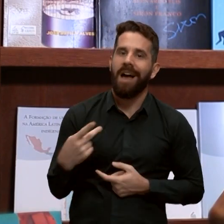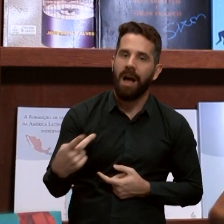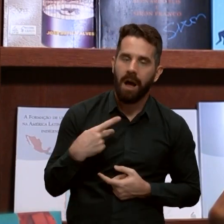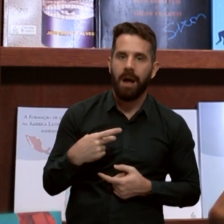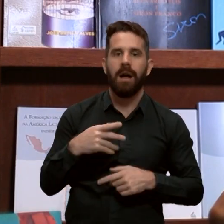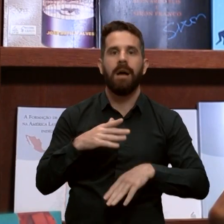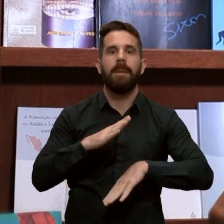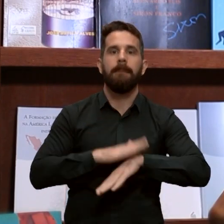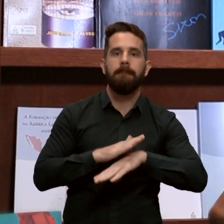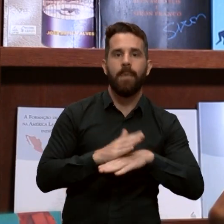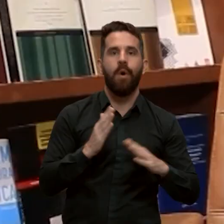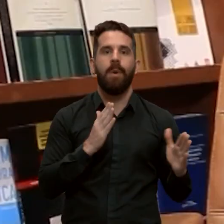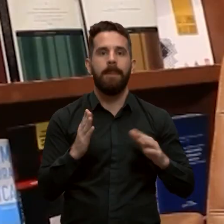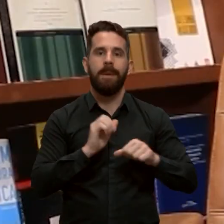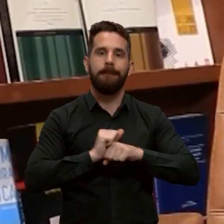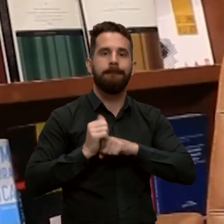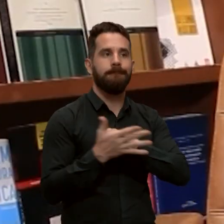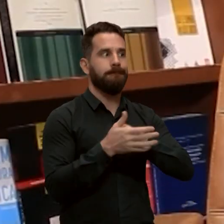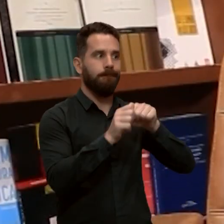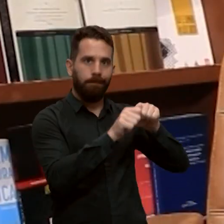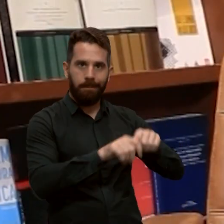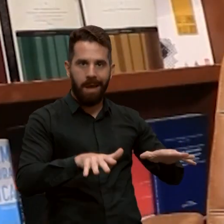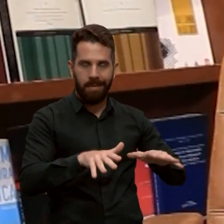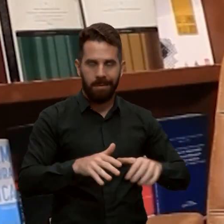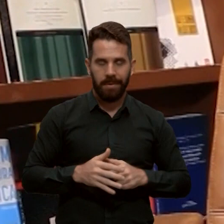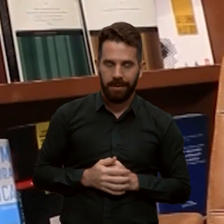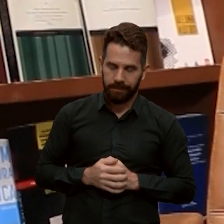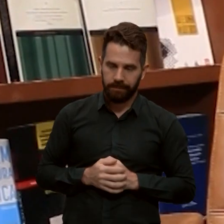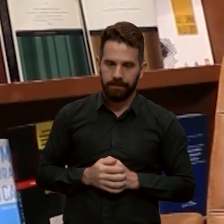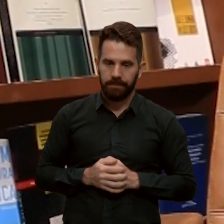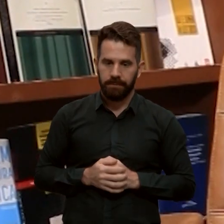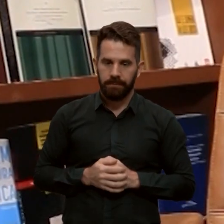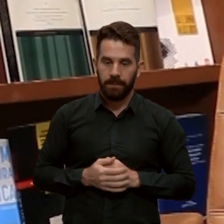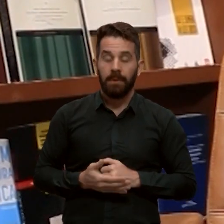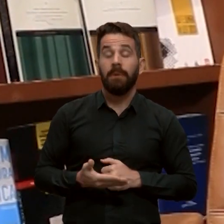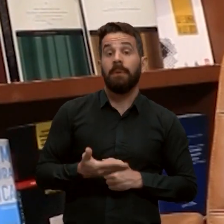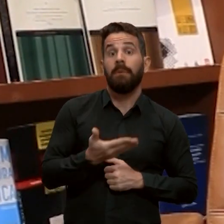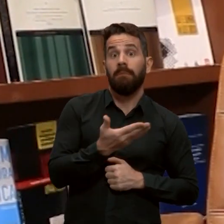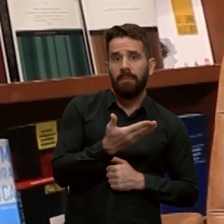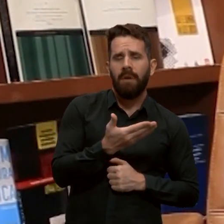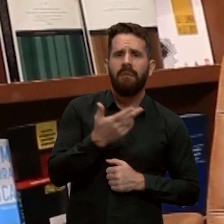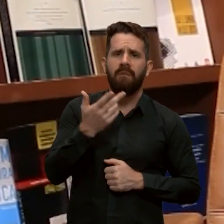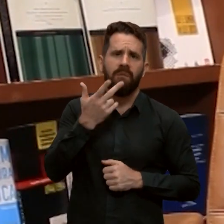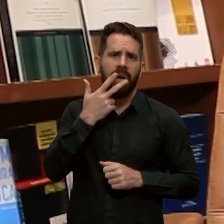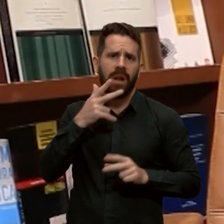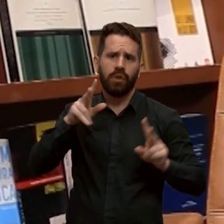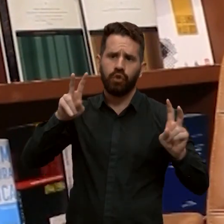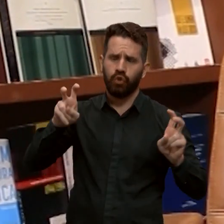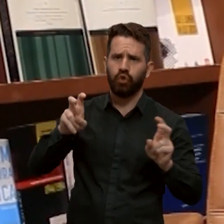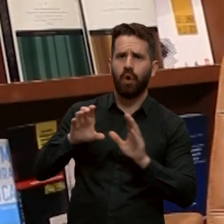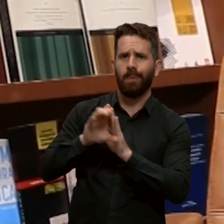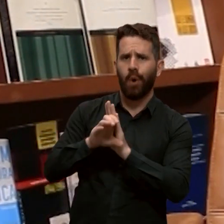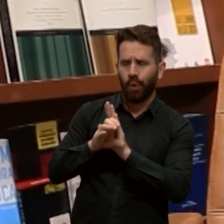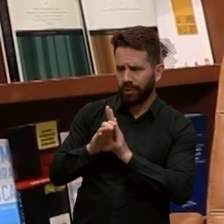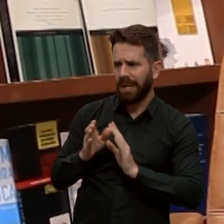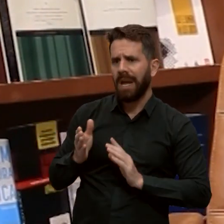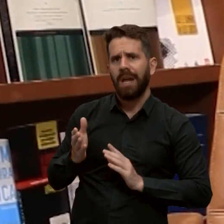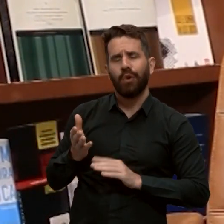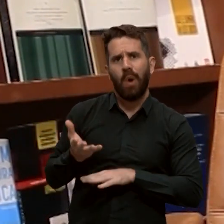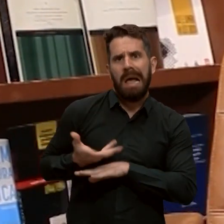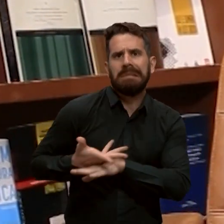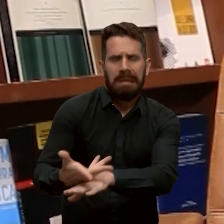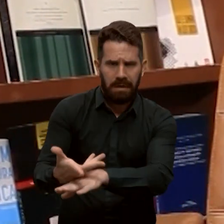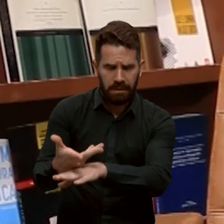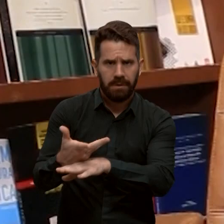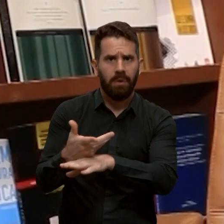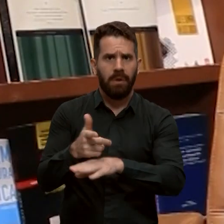durante o período da pandemia. Professora, e nessa obra vocês falam sobre essa lógica da aceleração, né? Essa lógica, ela alterou a